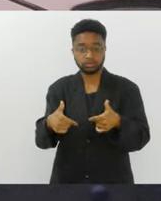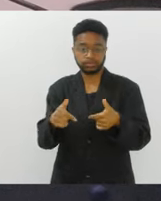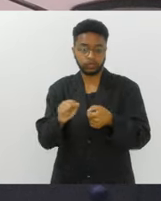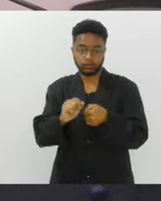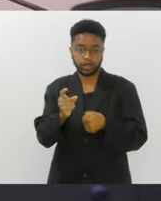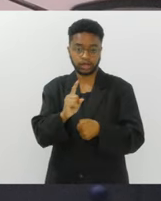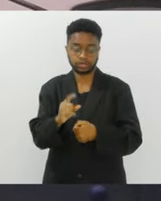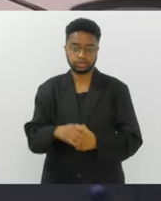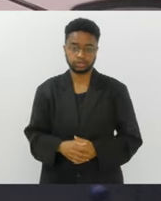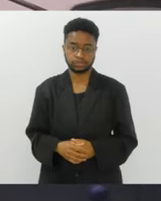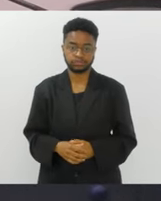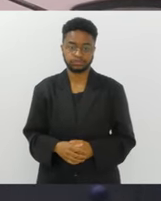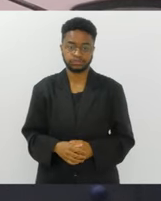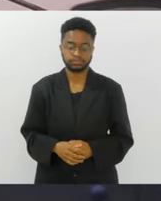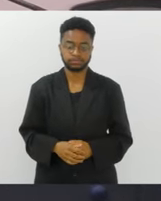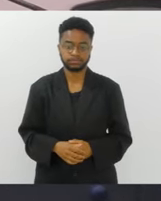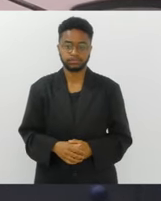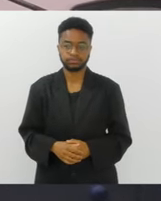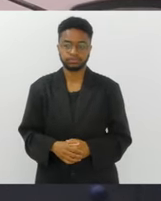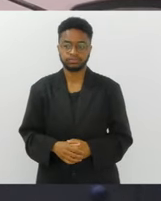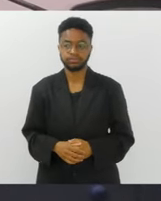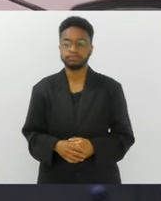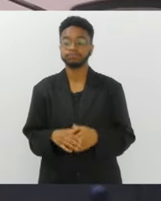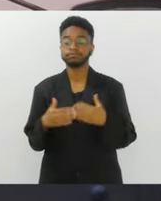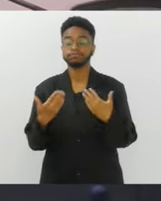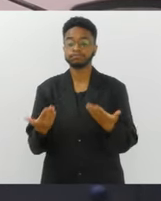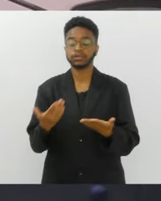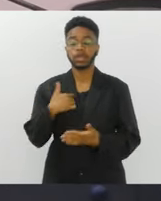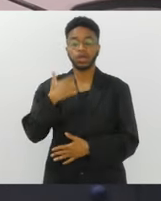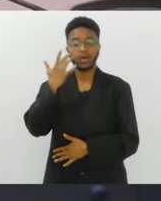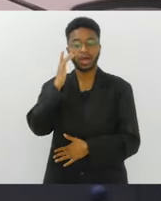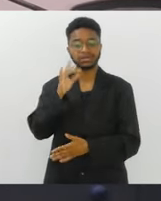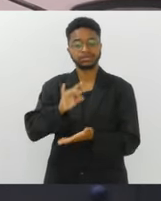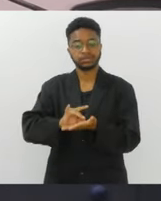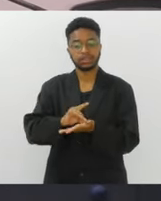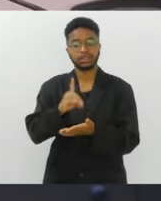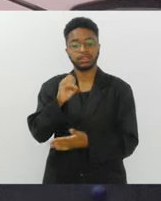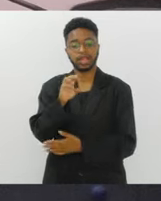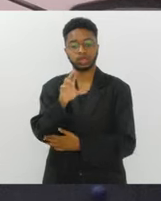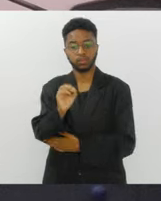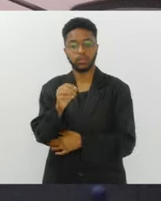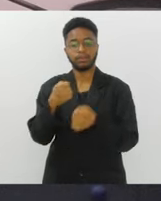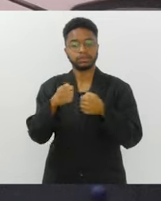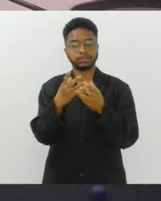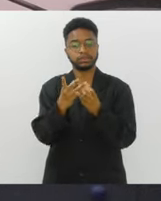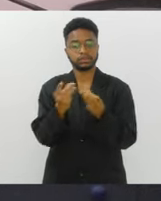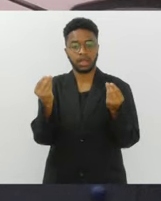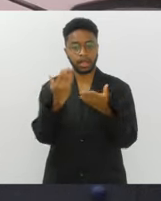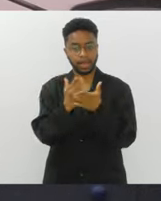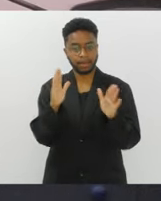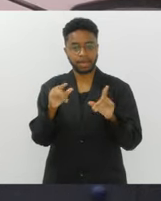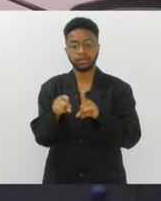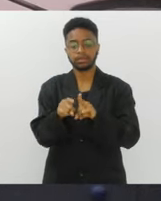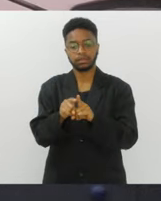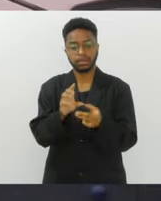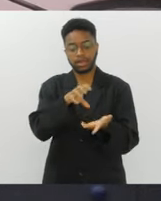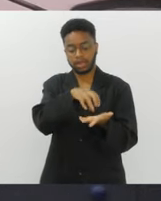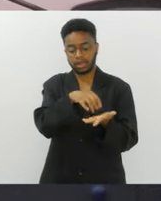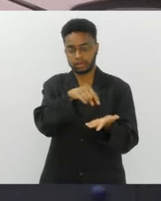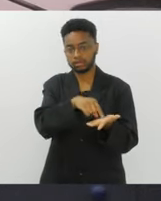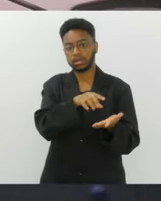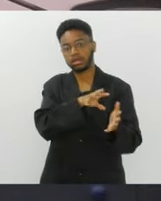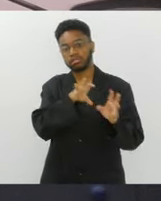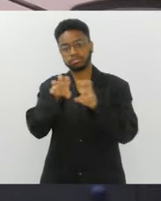fazendo, eles não fazem. Então, eu acho que o Detro precisa extinguir e a Getrans